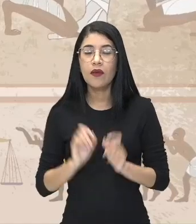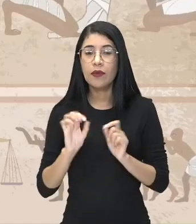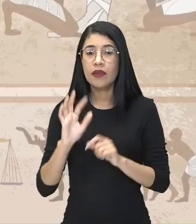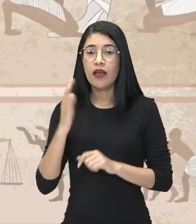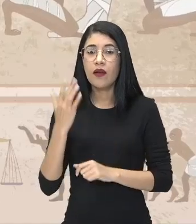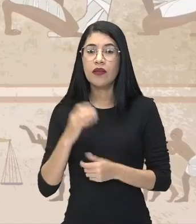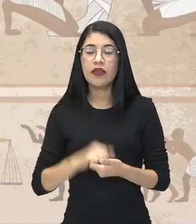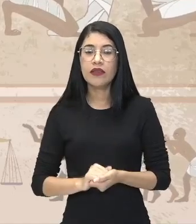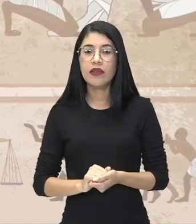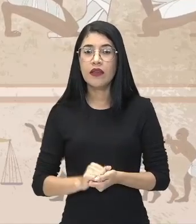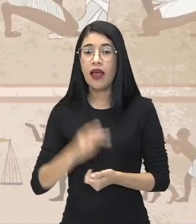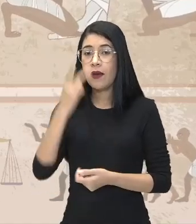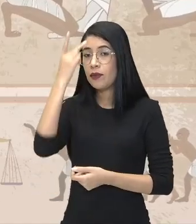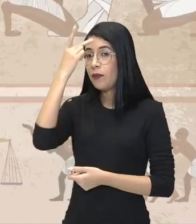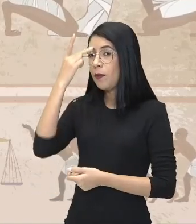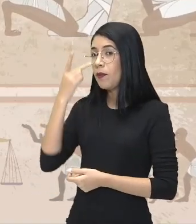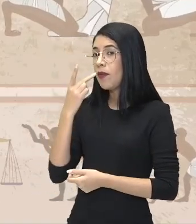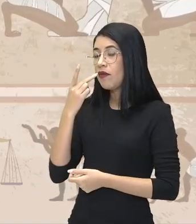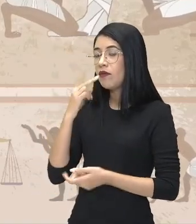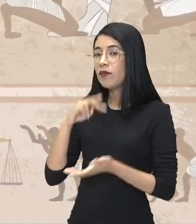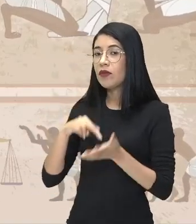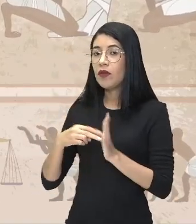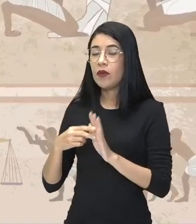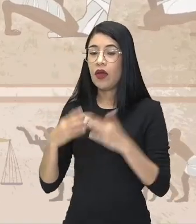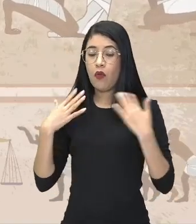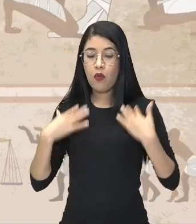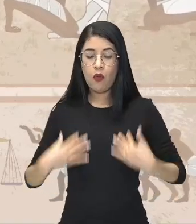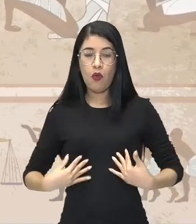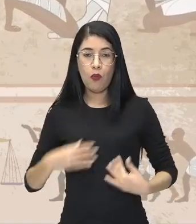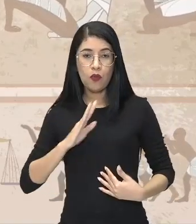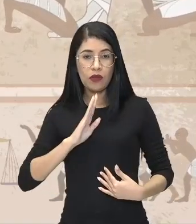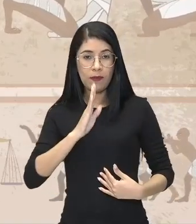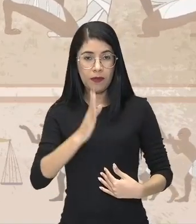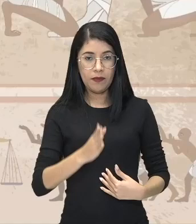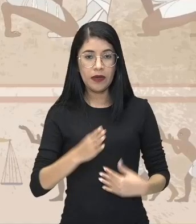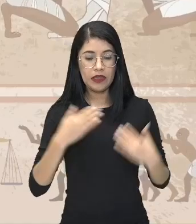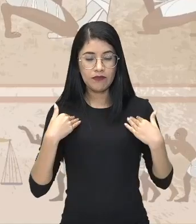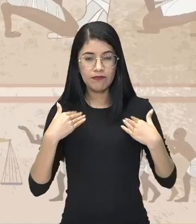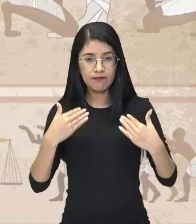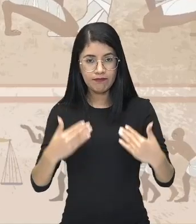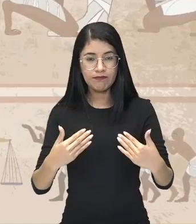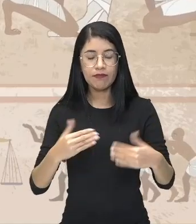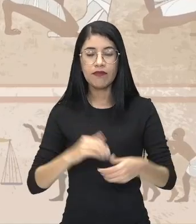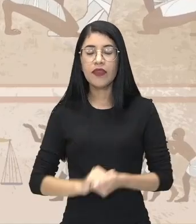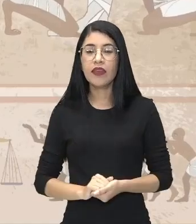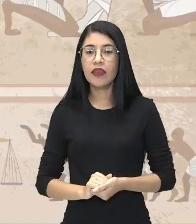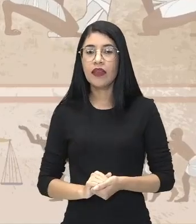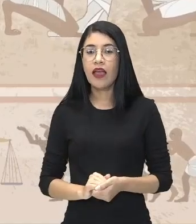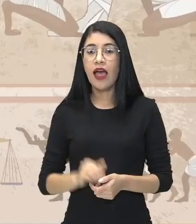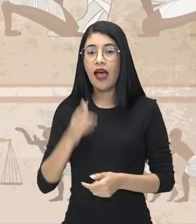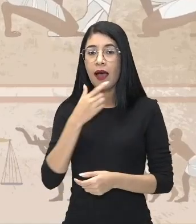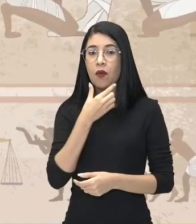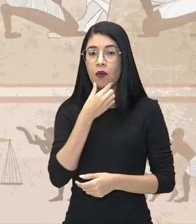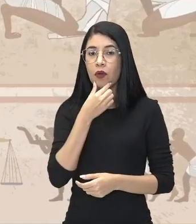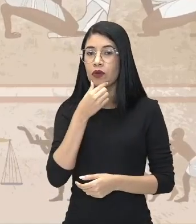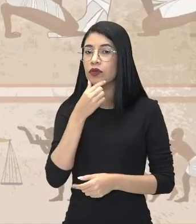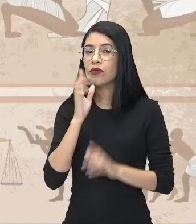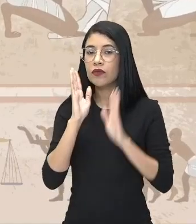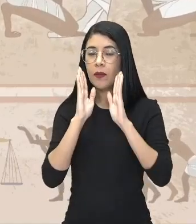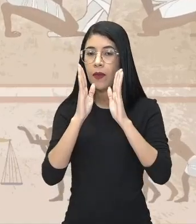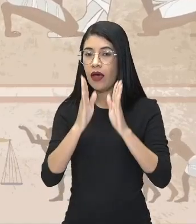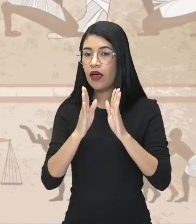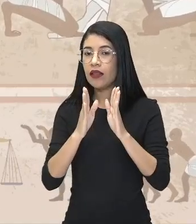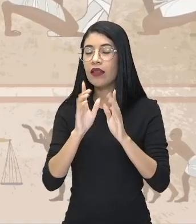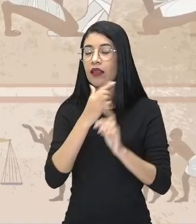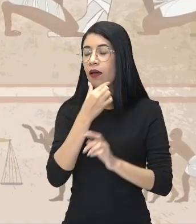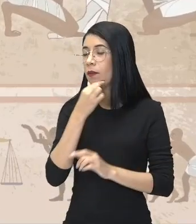de perfil. O que é de perfil? O tronco está frontal para o espectador, né? A cabeça também está